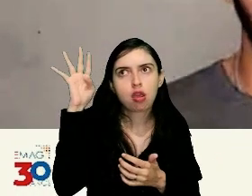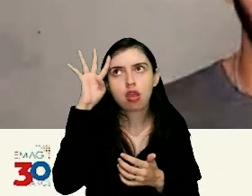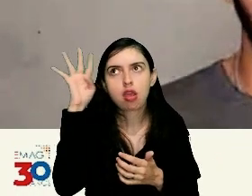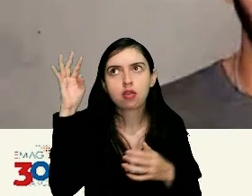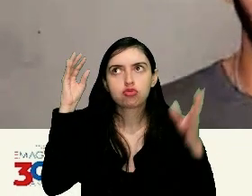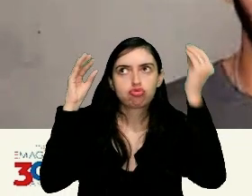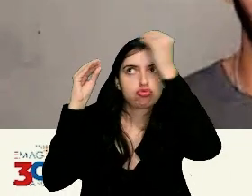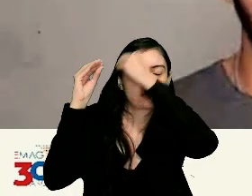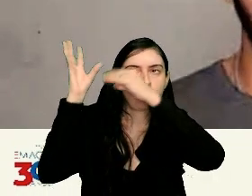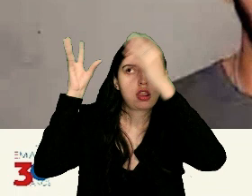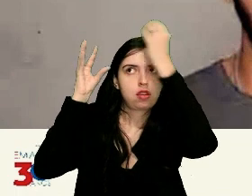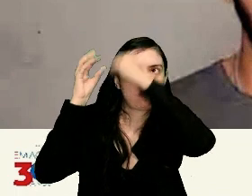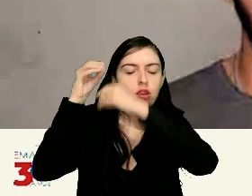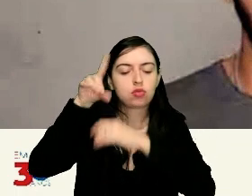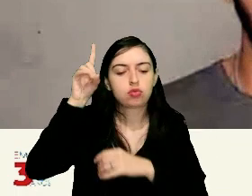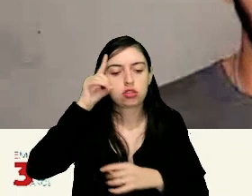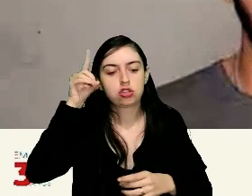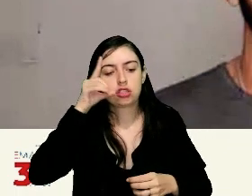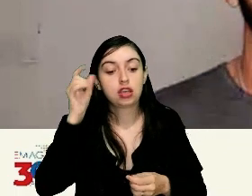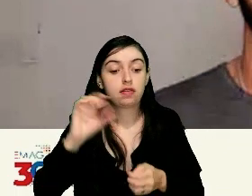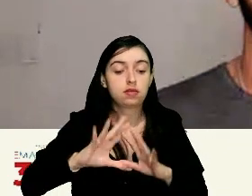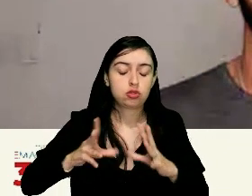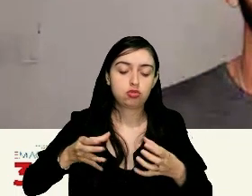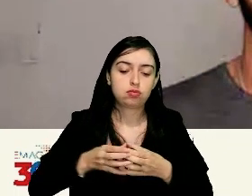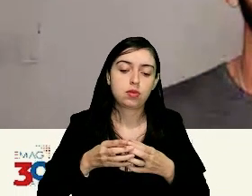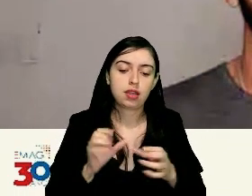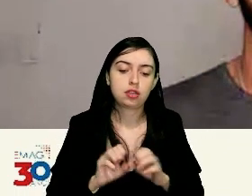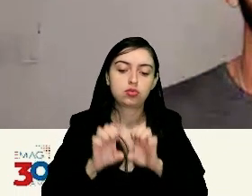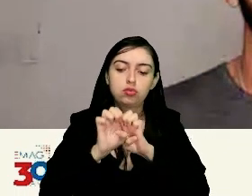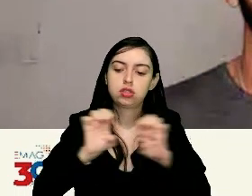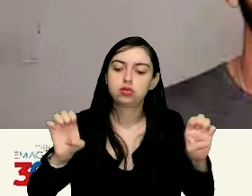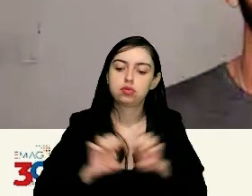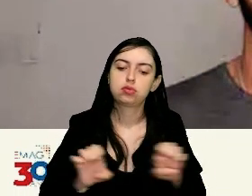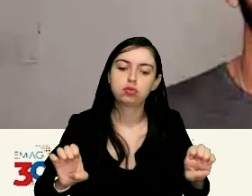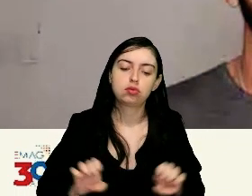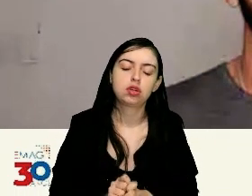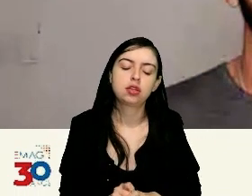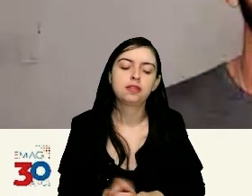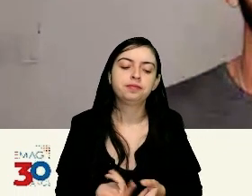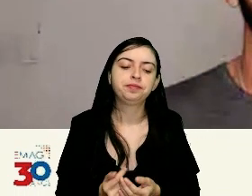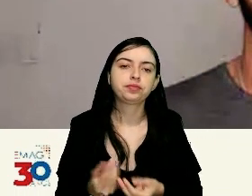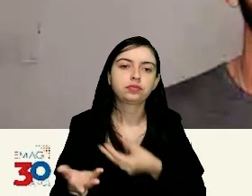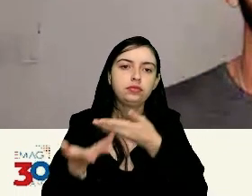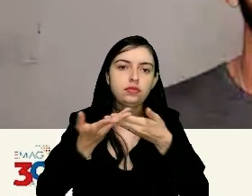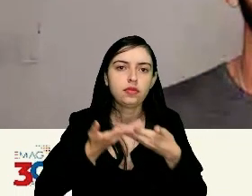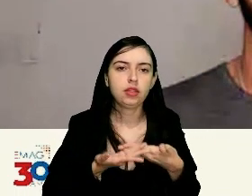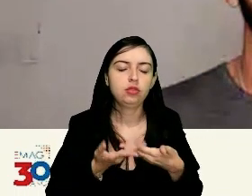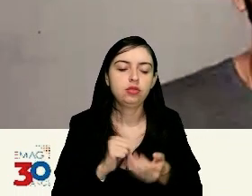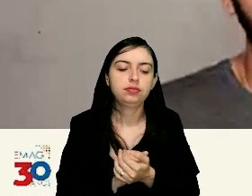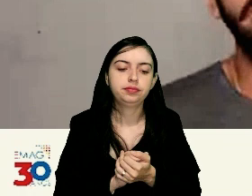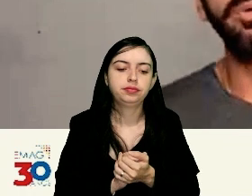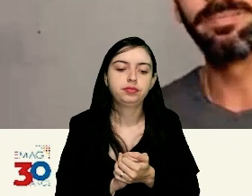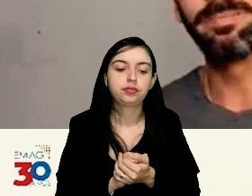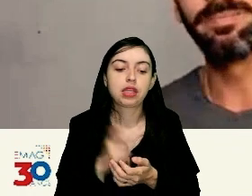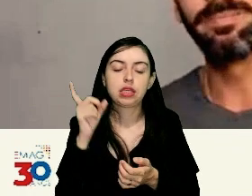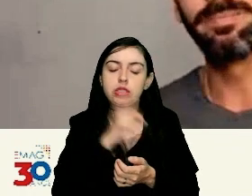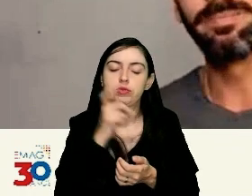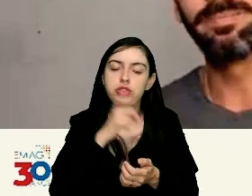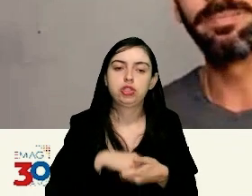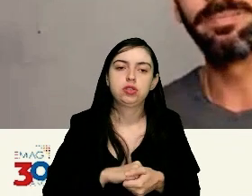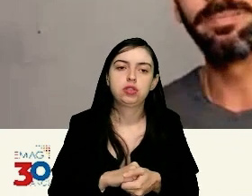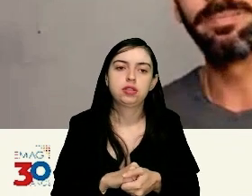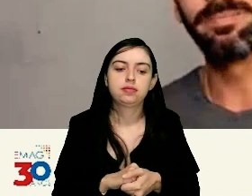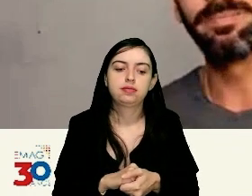dia, que fazem parte dessa estrutura que o Leandro trouxe e que nos traz, que configura esses mitos, e que eu,